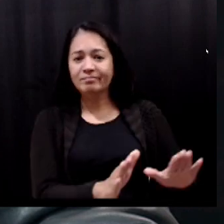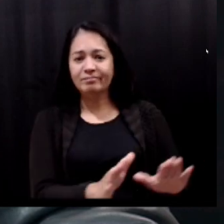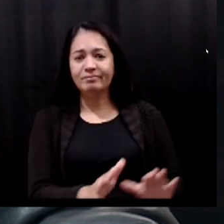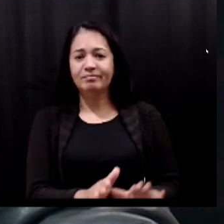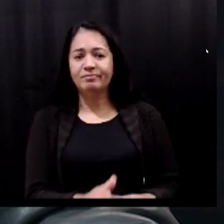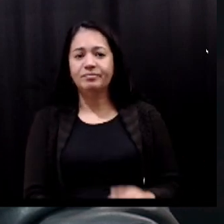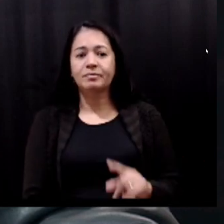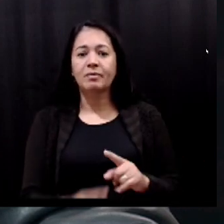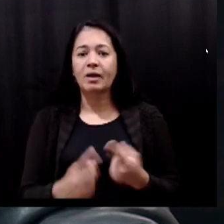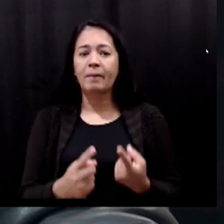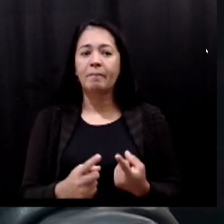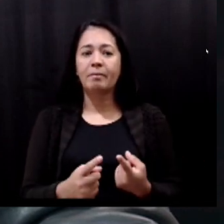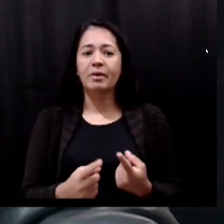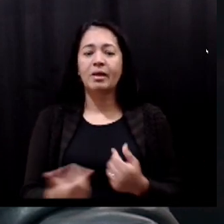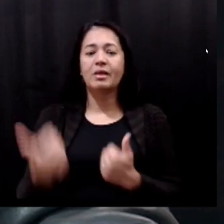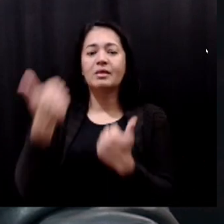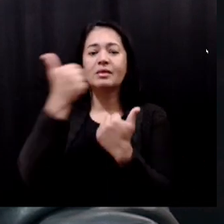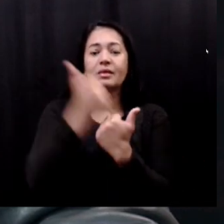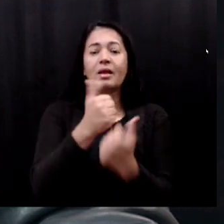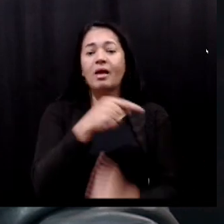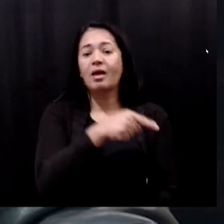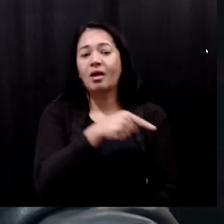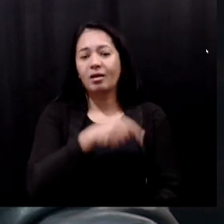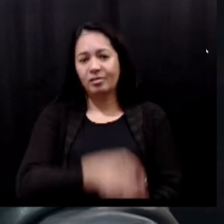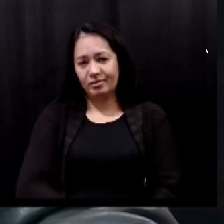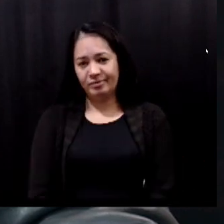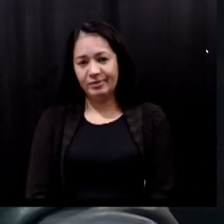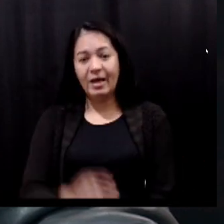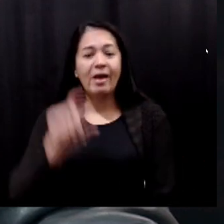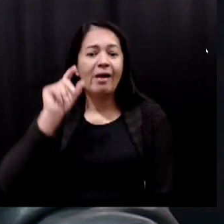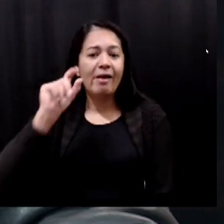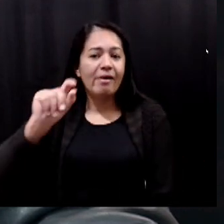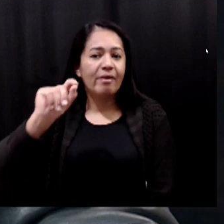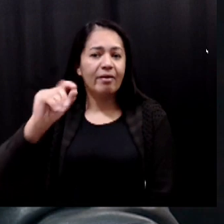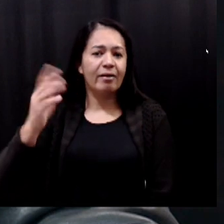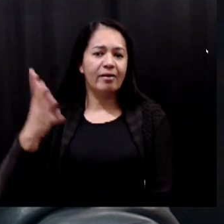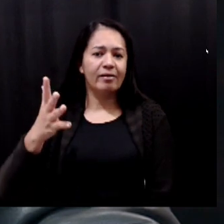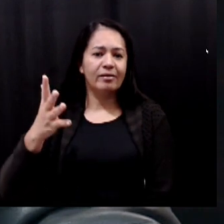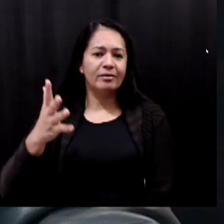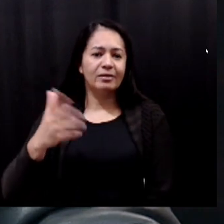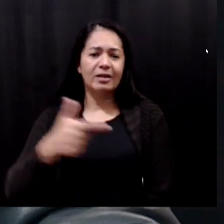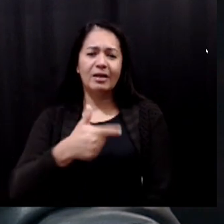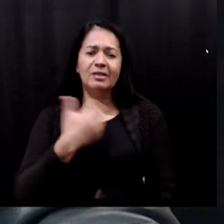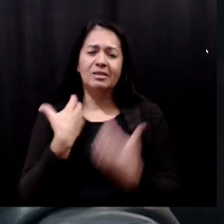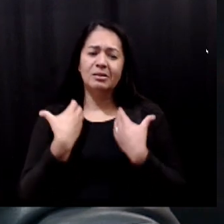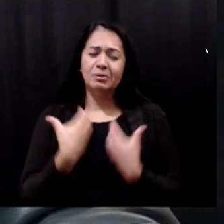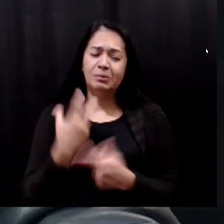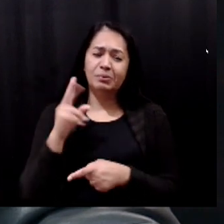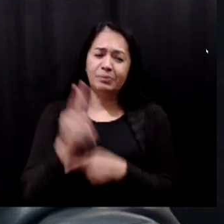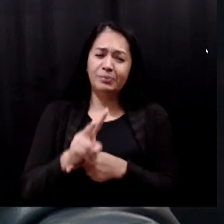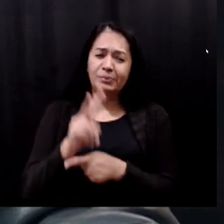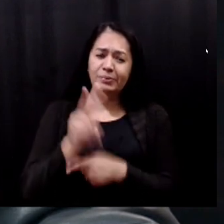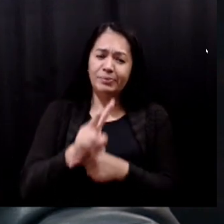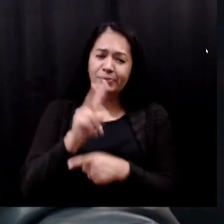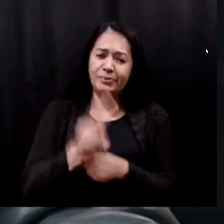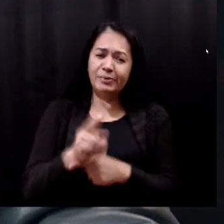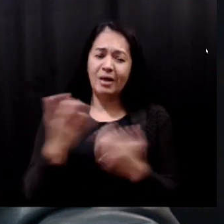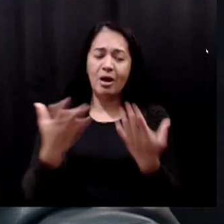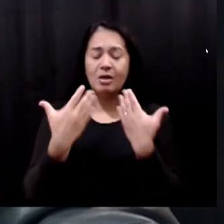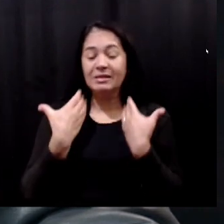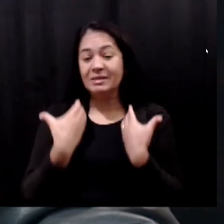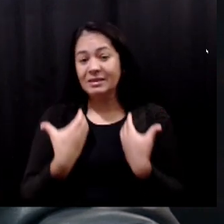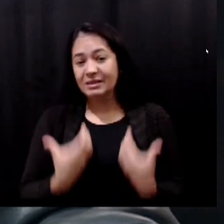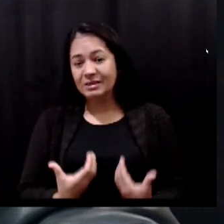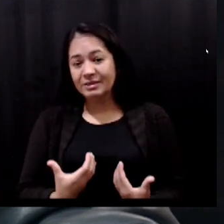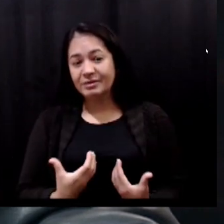ocupará o lugar da pessoa que se esmerou tanto em cuidar, mas não se esmerou